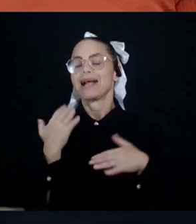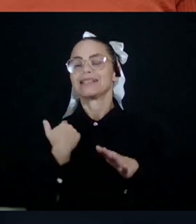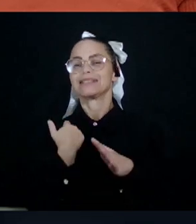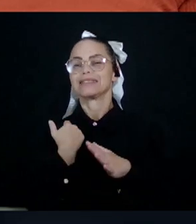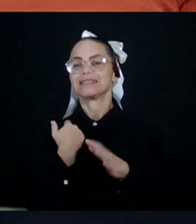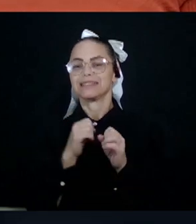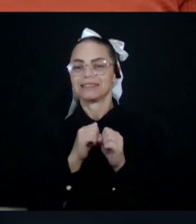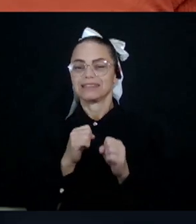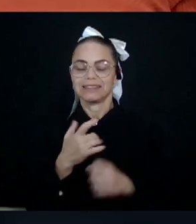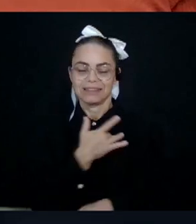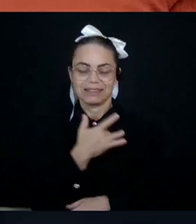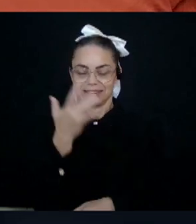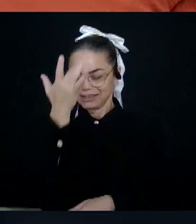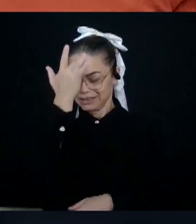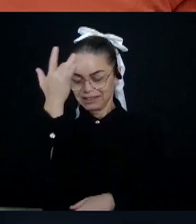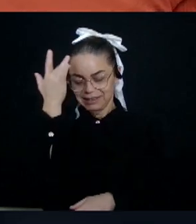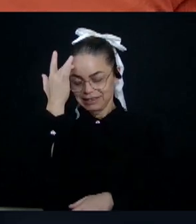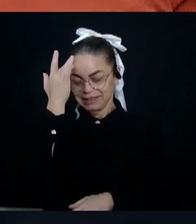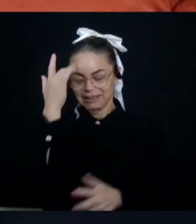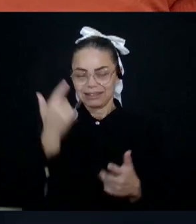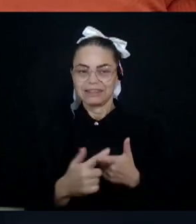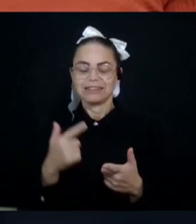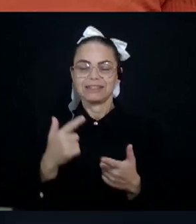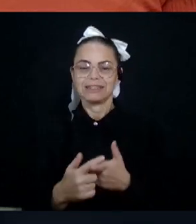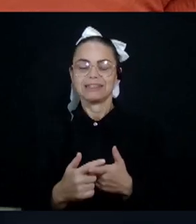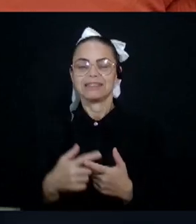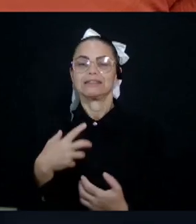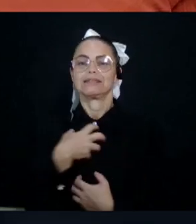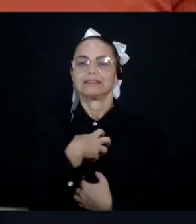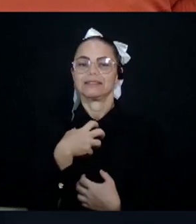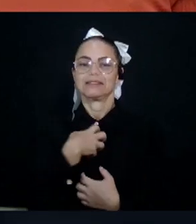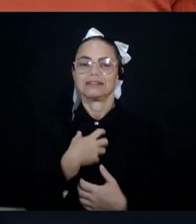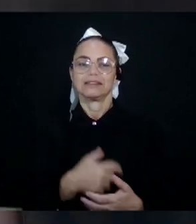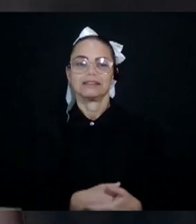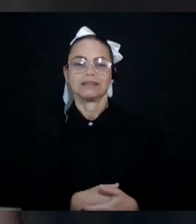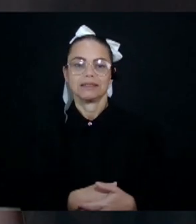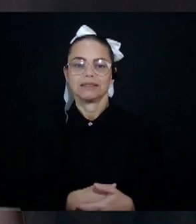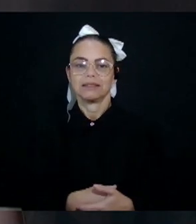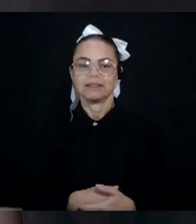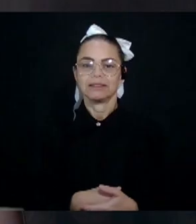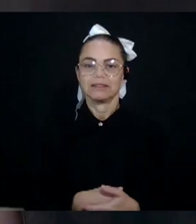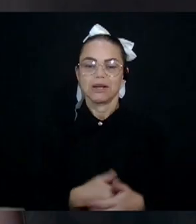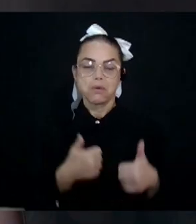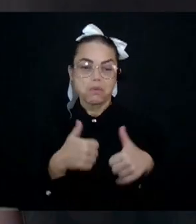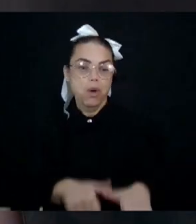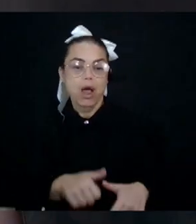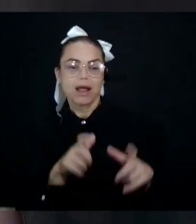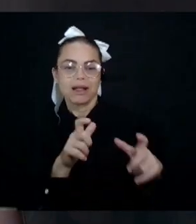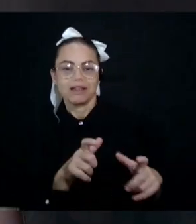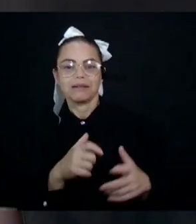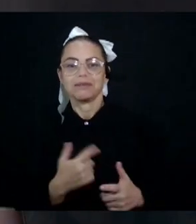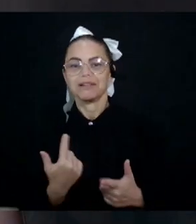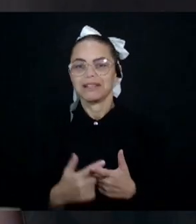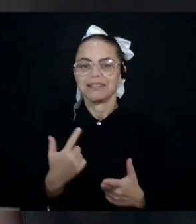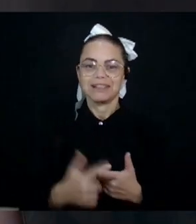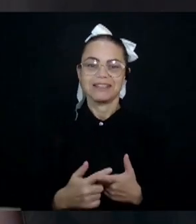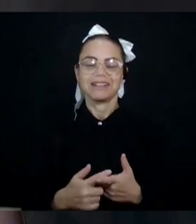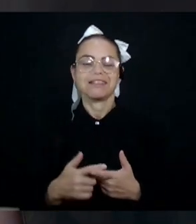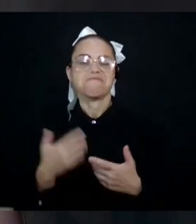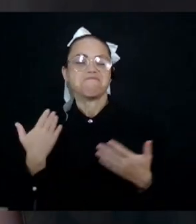saúde mental? Por que que a gente tem essa sensação? Por que querer ficar lá, né? Uhum, Provavelmente porque tá divertido,